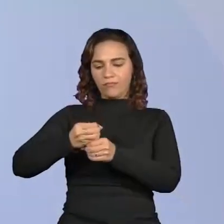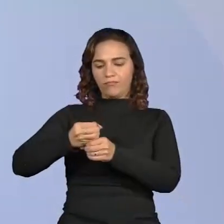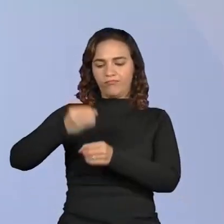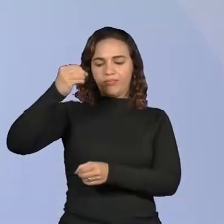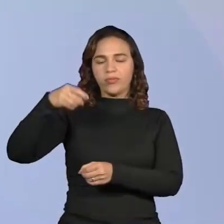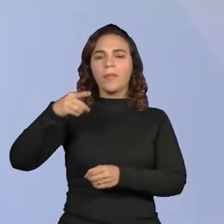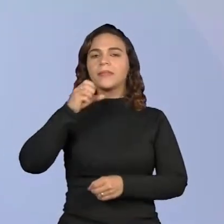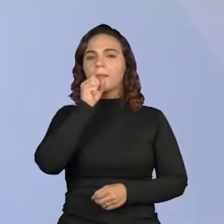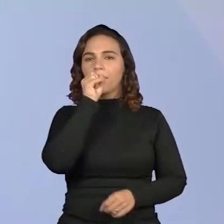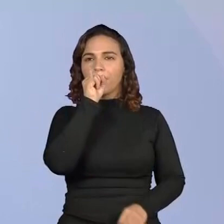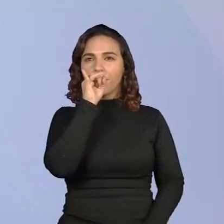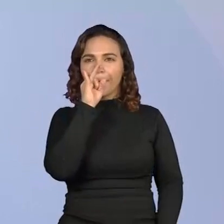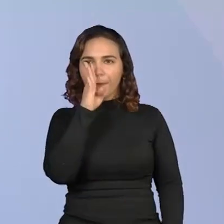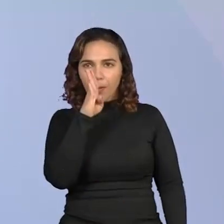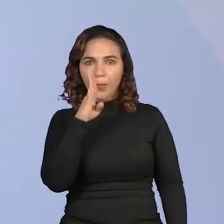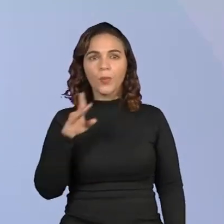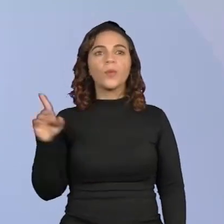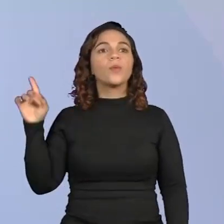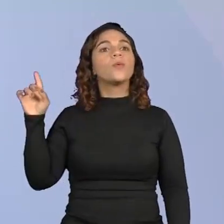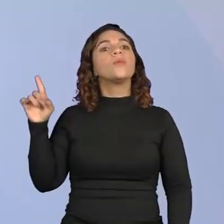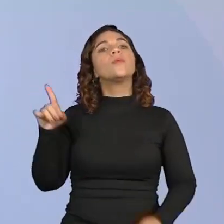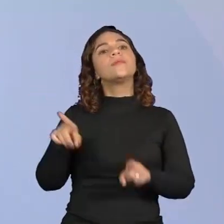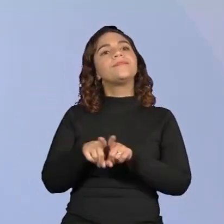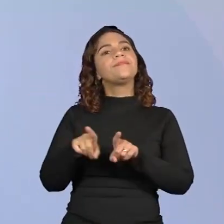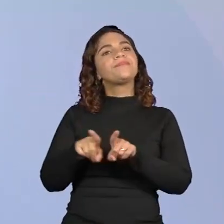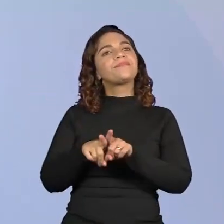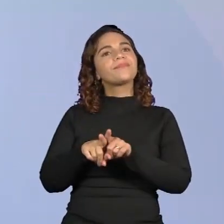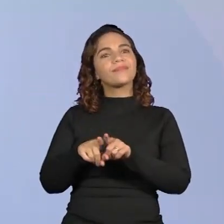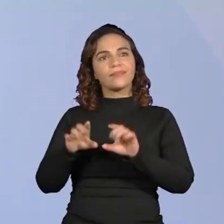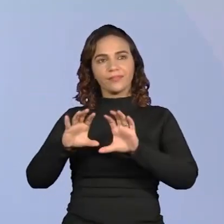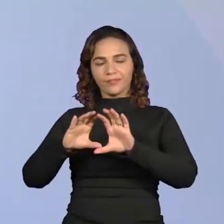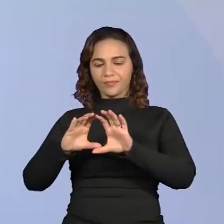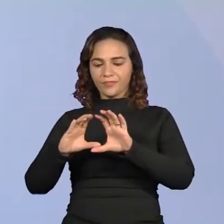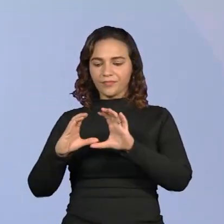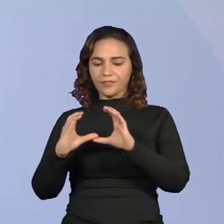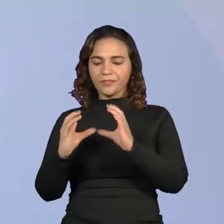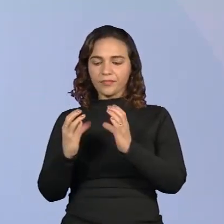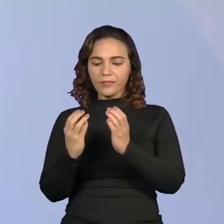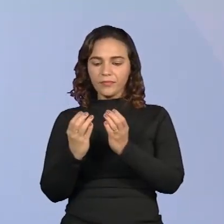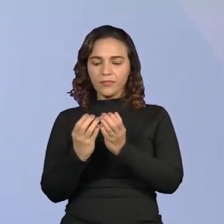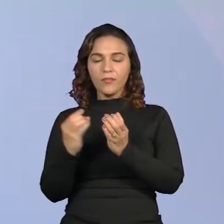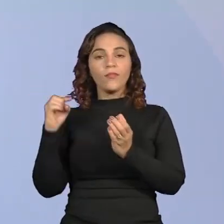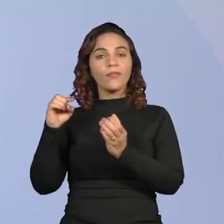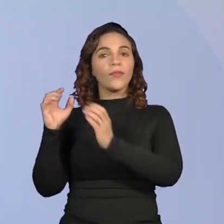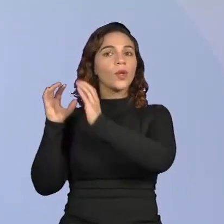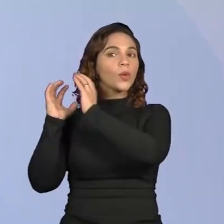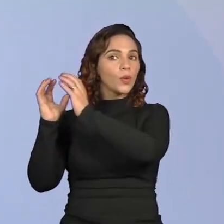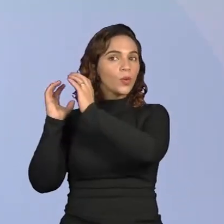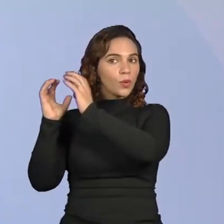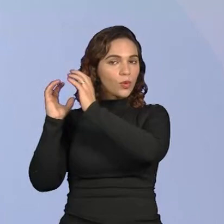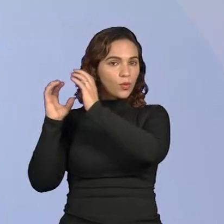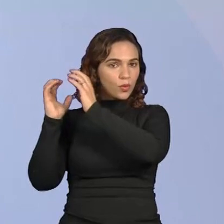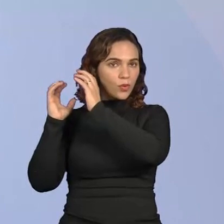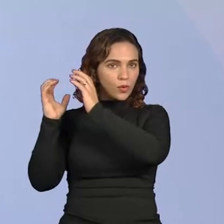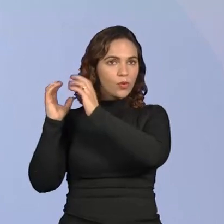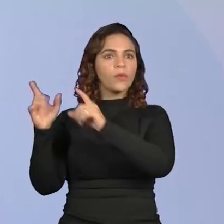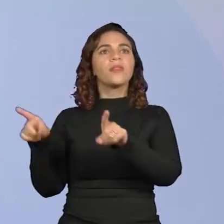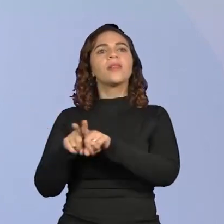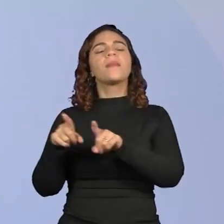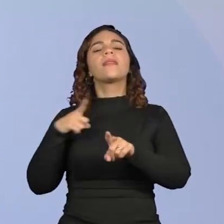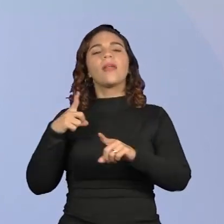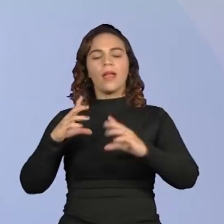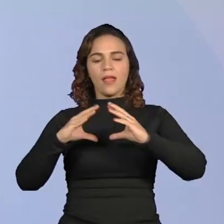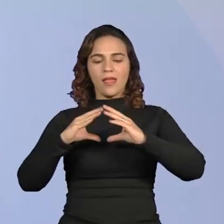instrumento. E nós temos aqui, ó, é uma casca, é feito com casca de coco, também com casca de